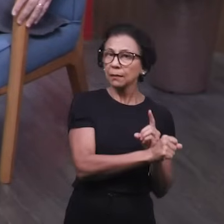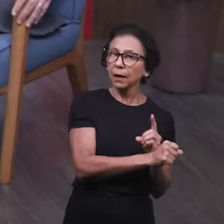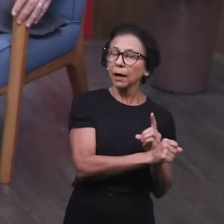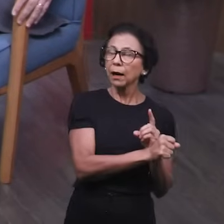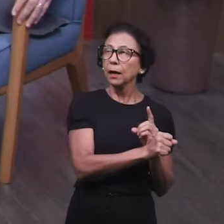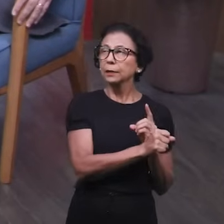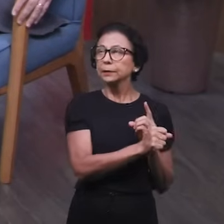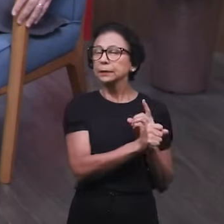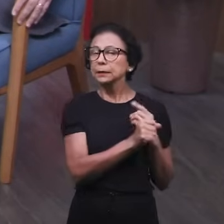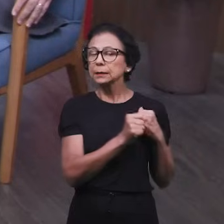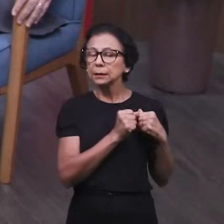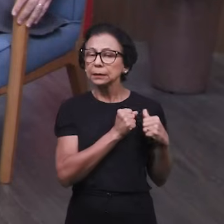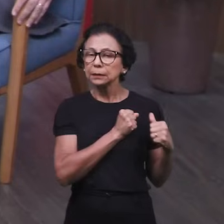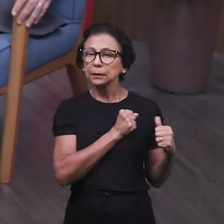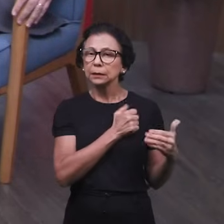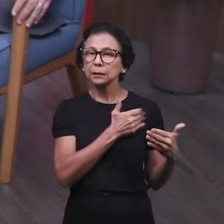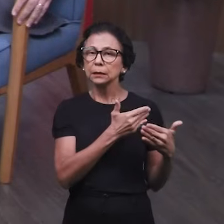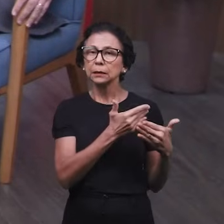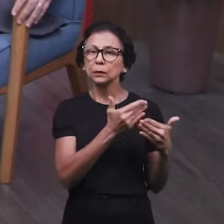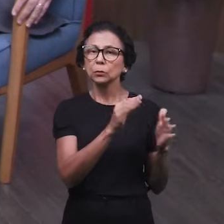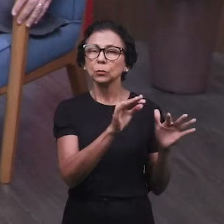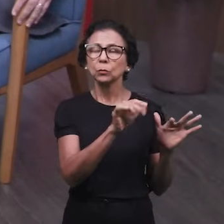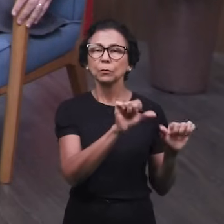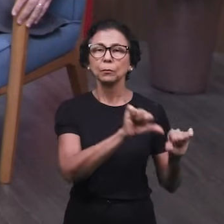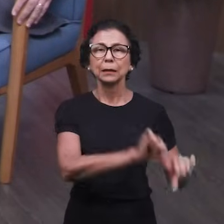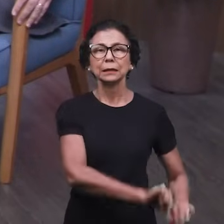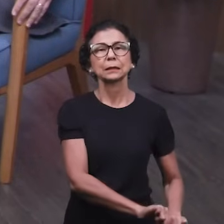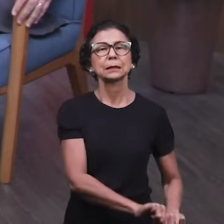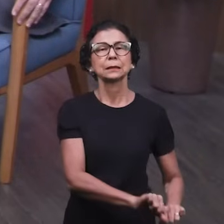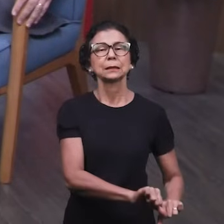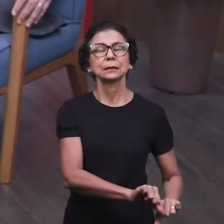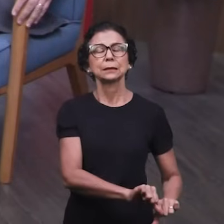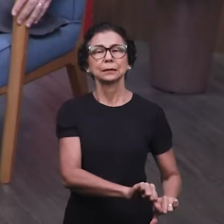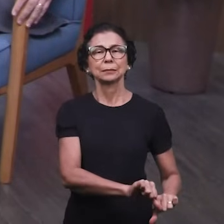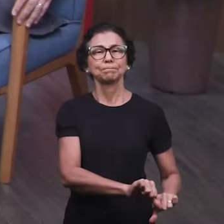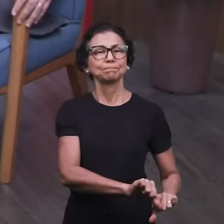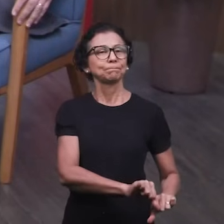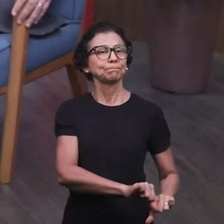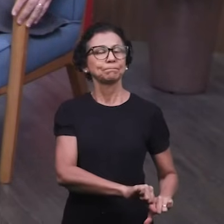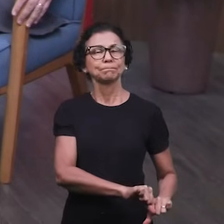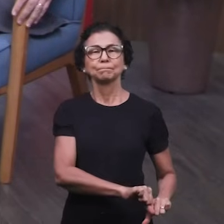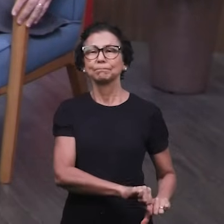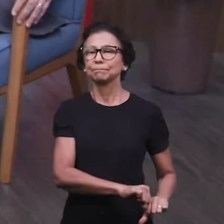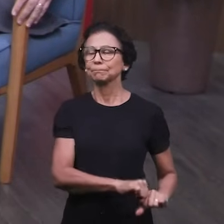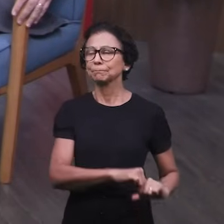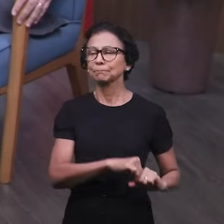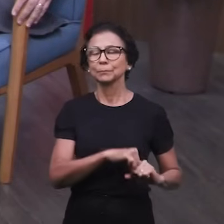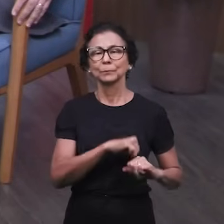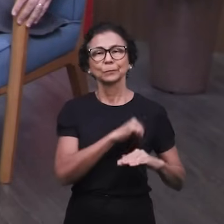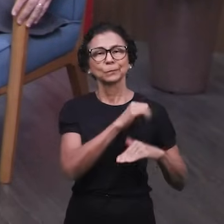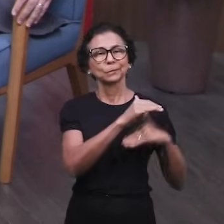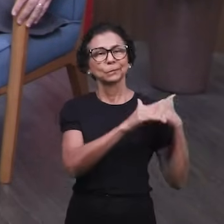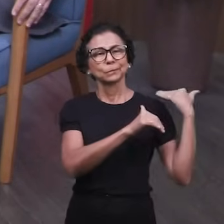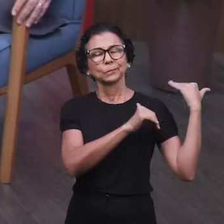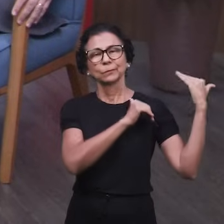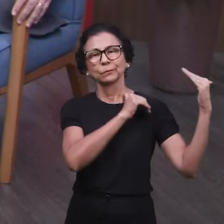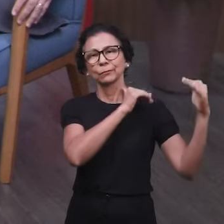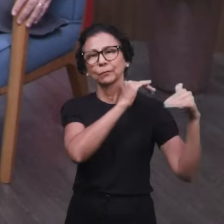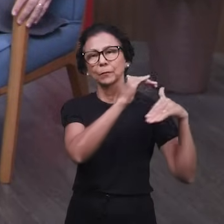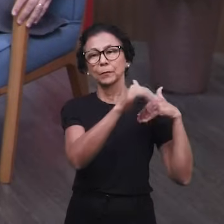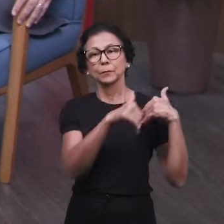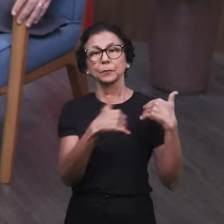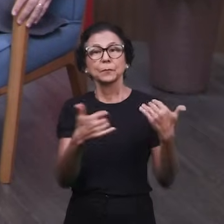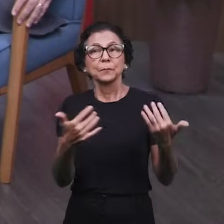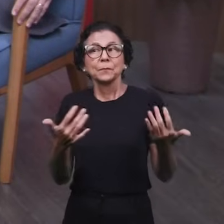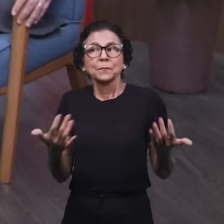uma crise que só faz aumentar. Então, essa é a situação do mundo